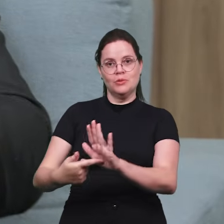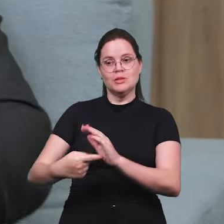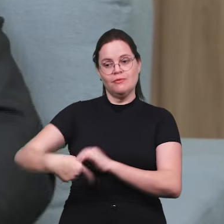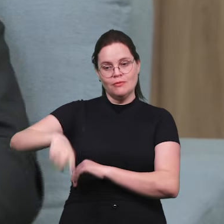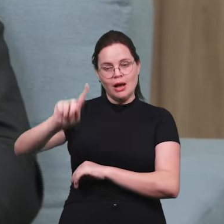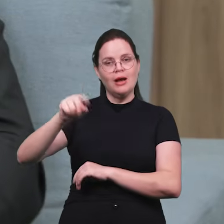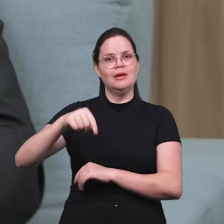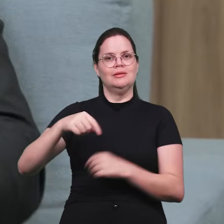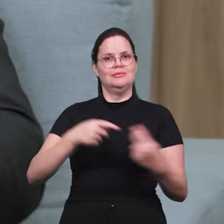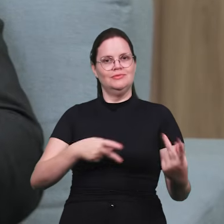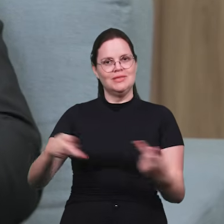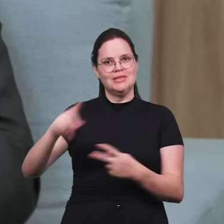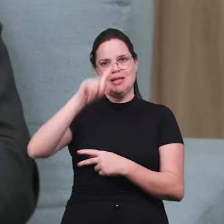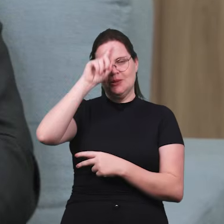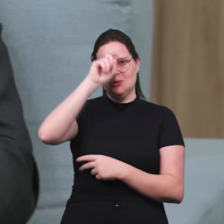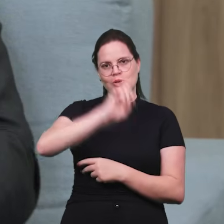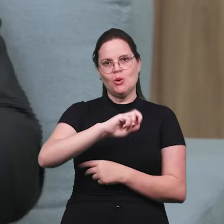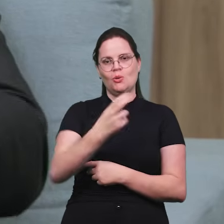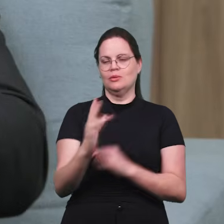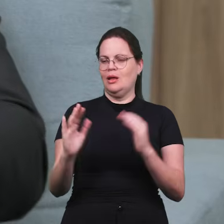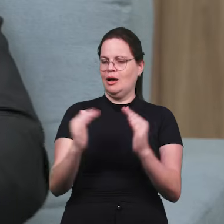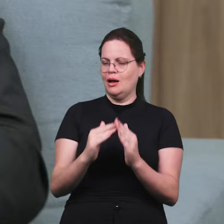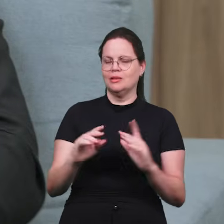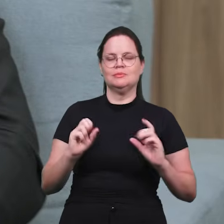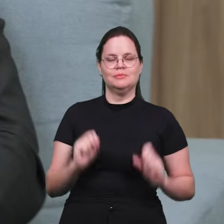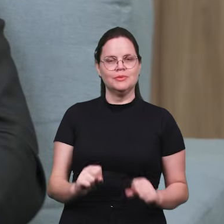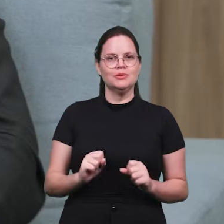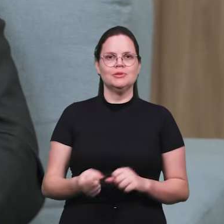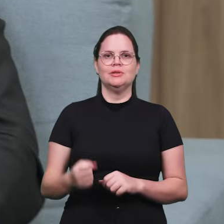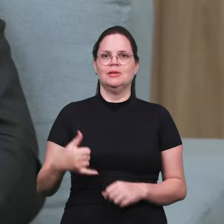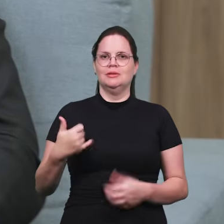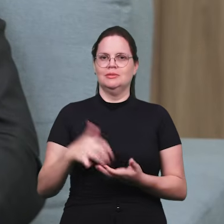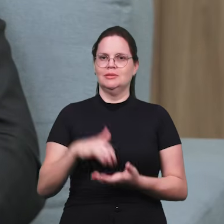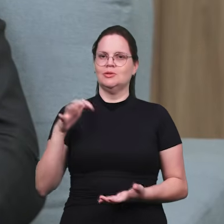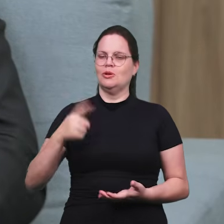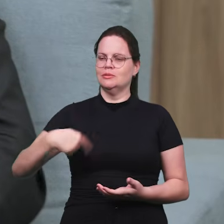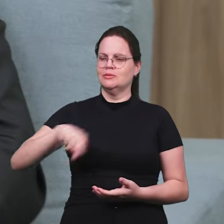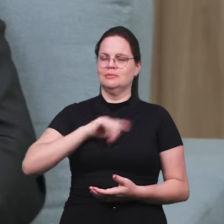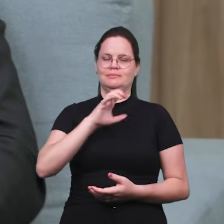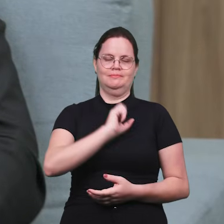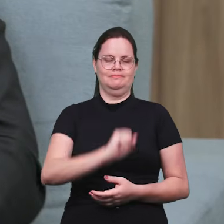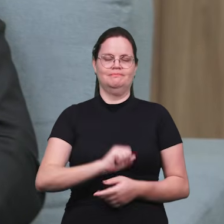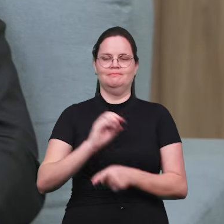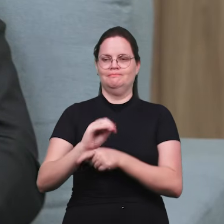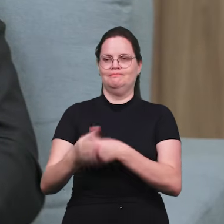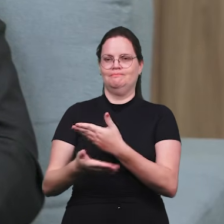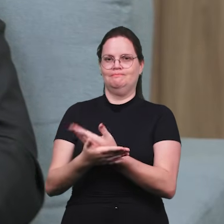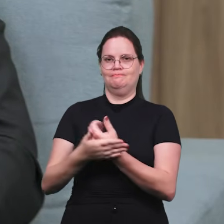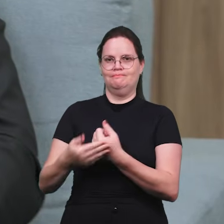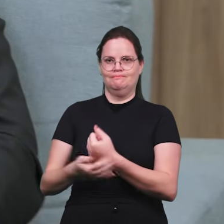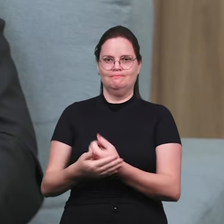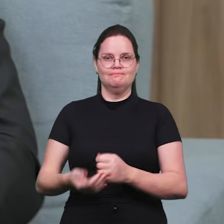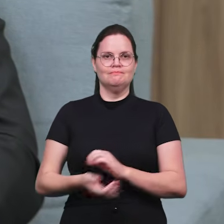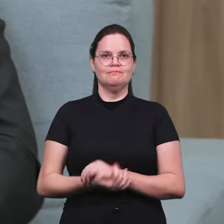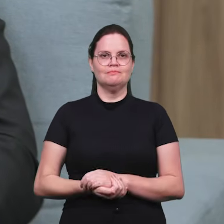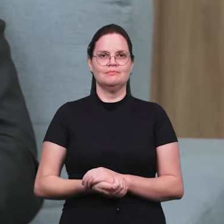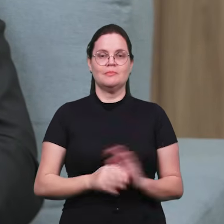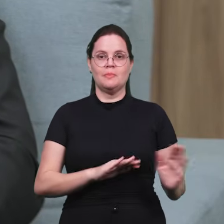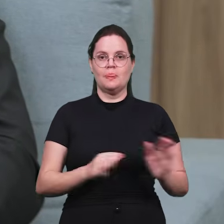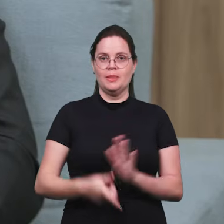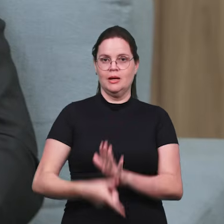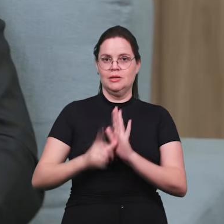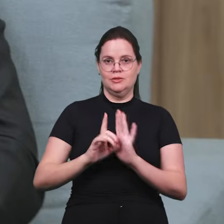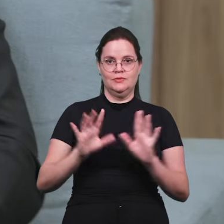que se precisar, de ir lá na casa dele. É isso mesmo, nós irmãos idosos são muito queridos, amados por todos nós. E antes